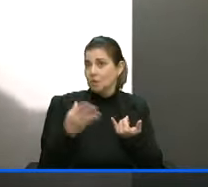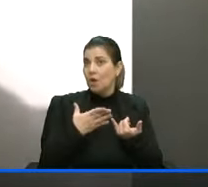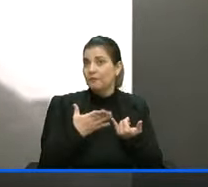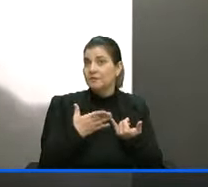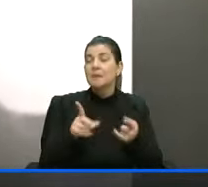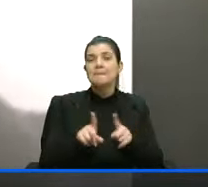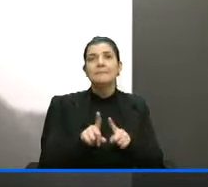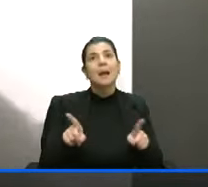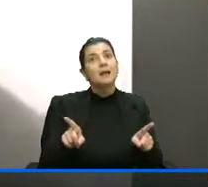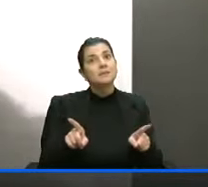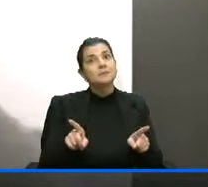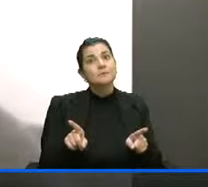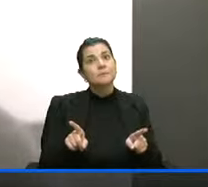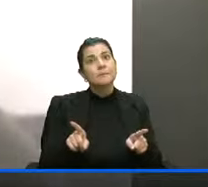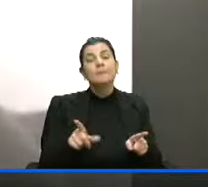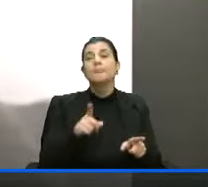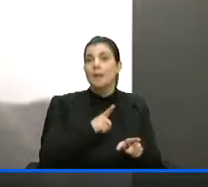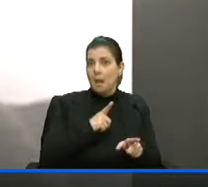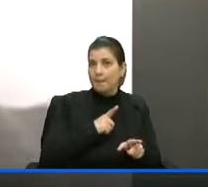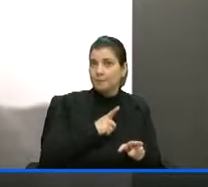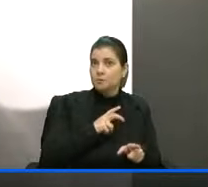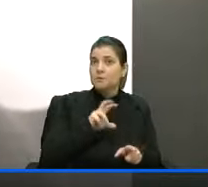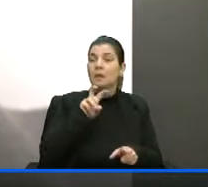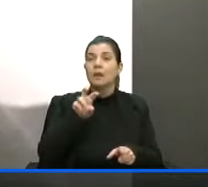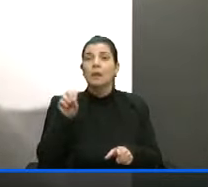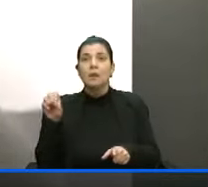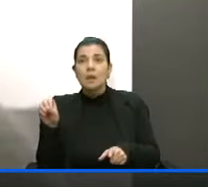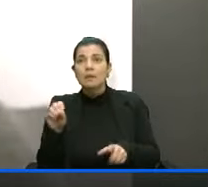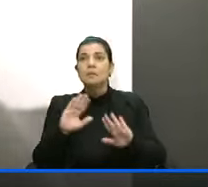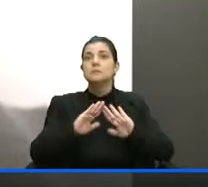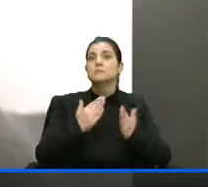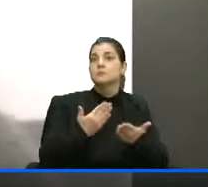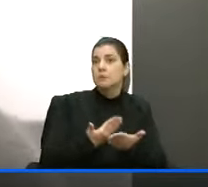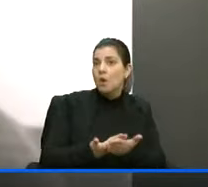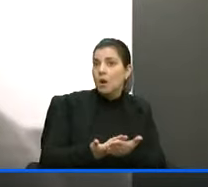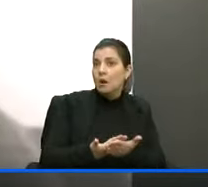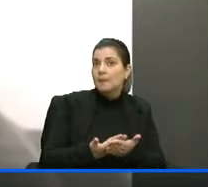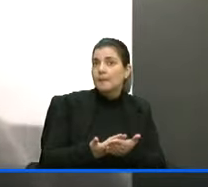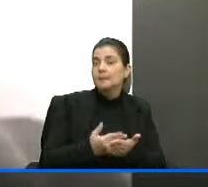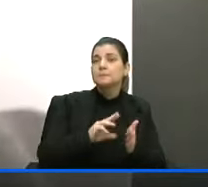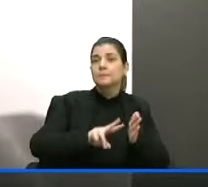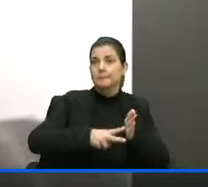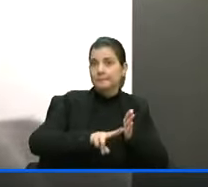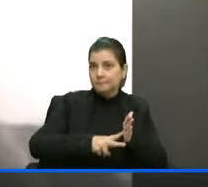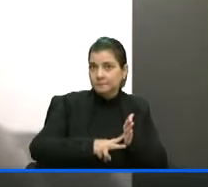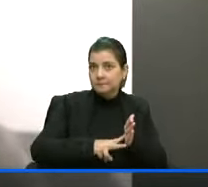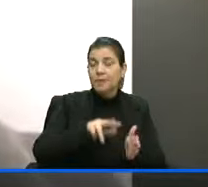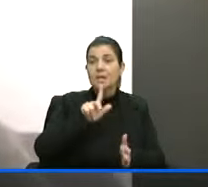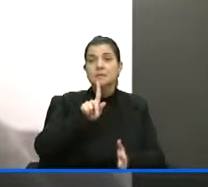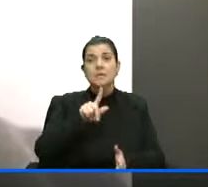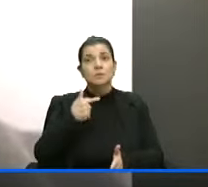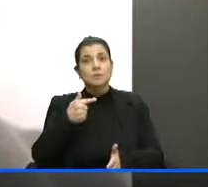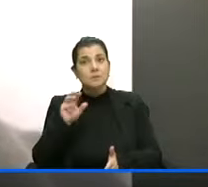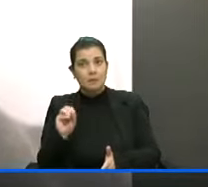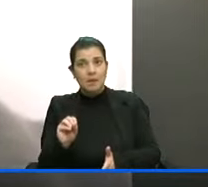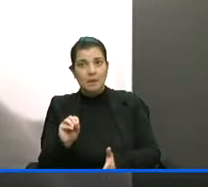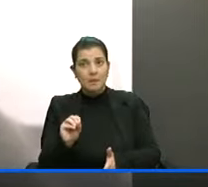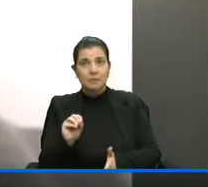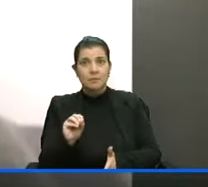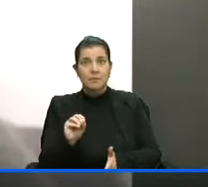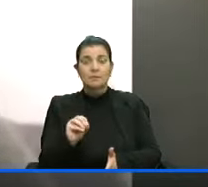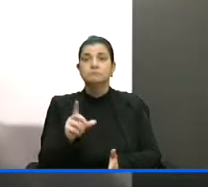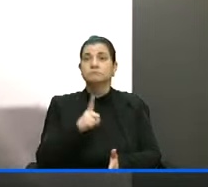mas temos aí 500 escolas estimadas pelo Sindicreche, 170